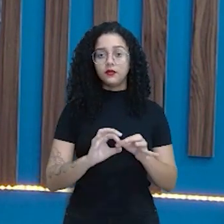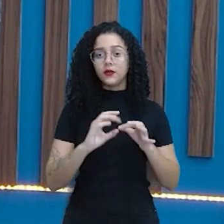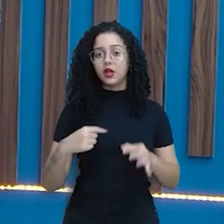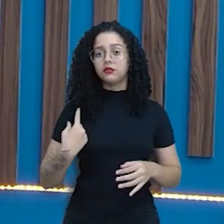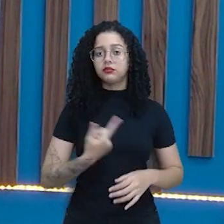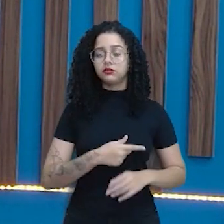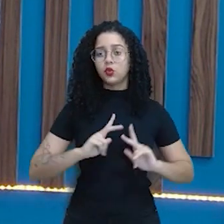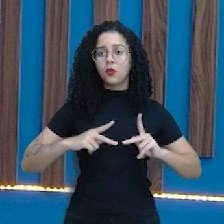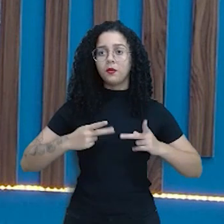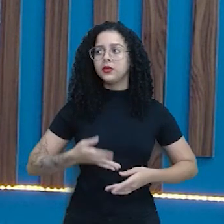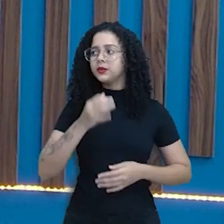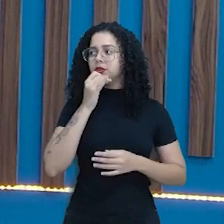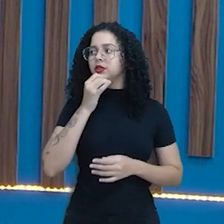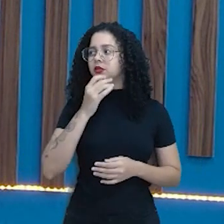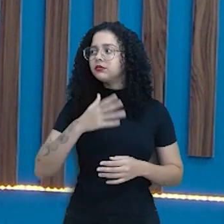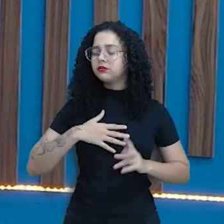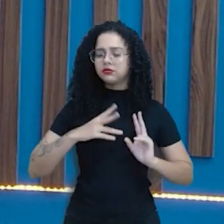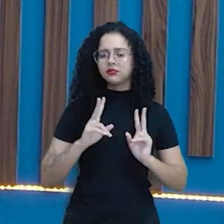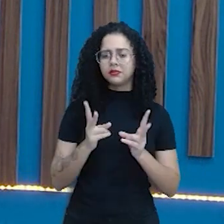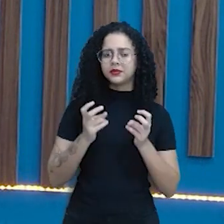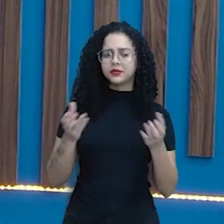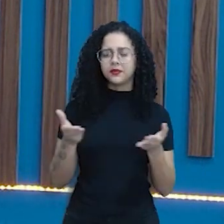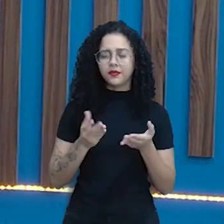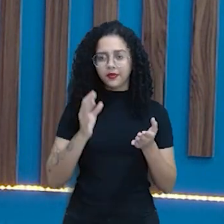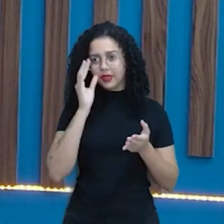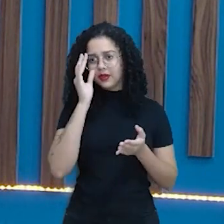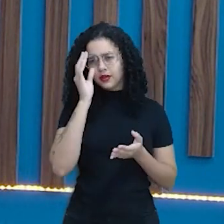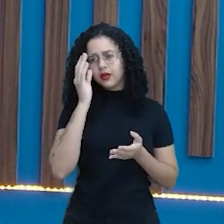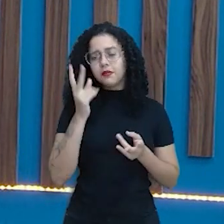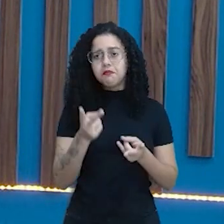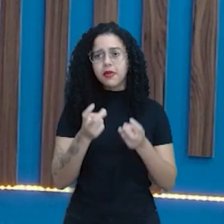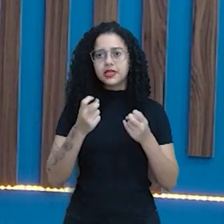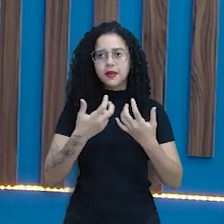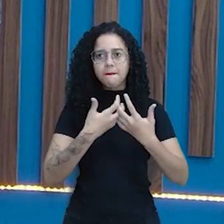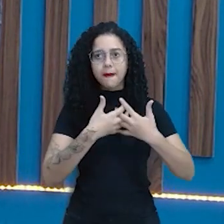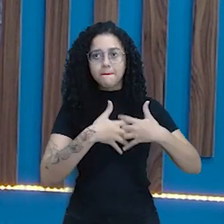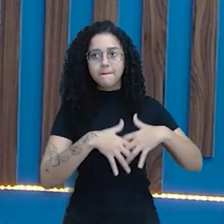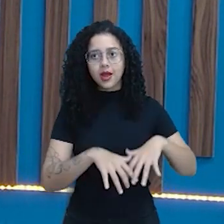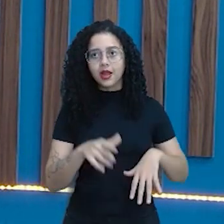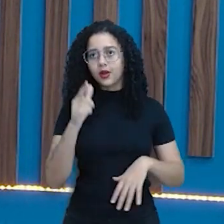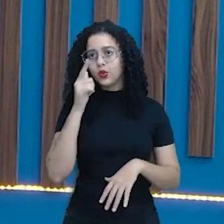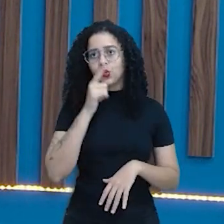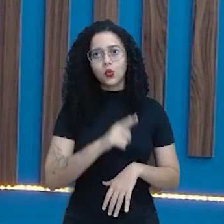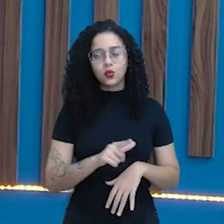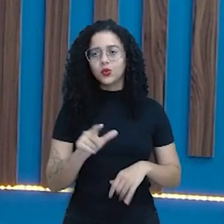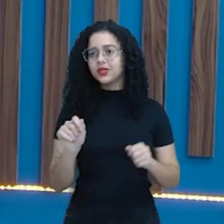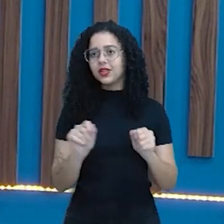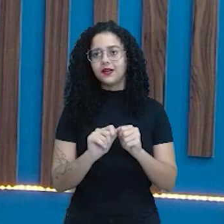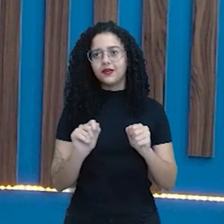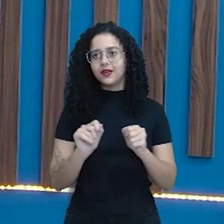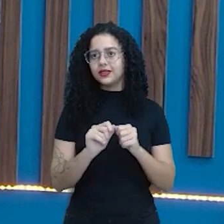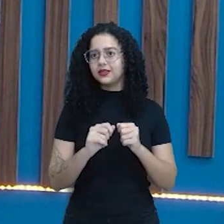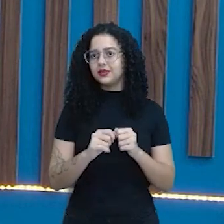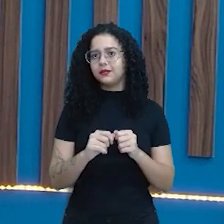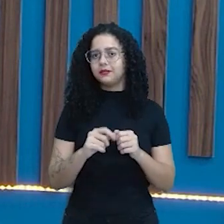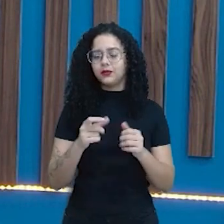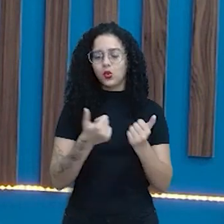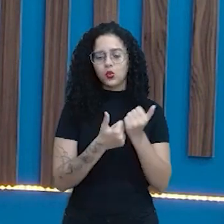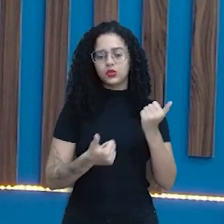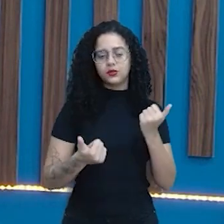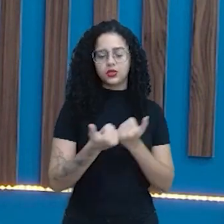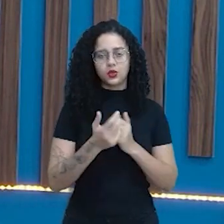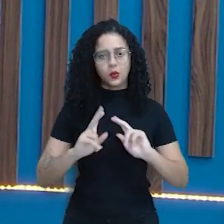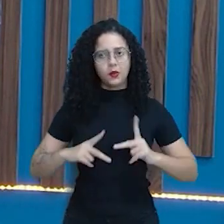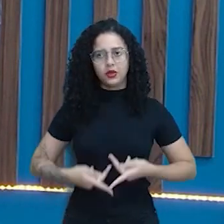que, a meu ver, nesse momento, a gente vai ver que a máquina ela não consegue fazer, não consegue substituir.